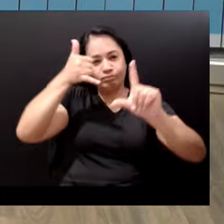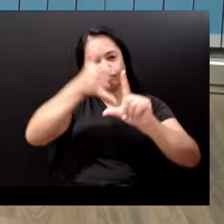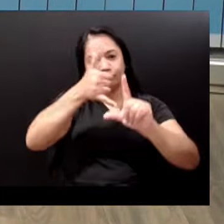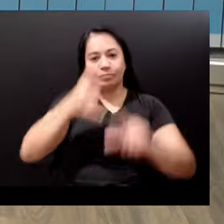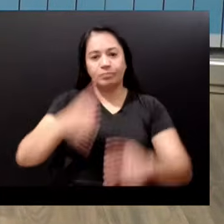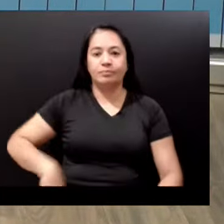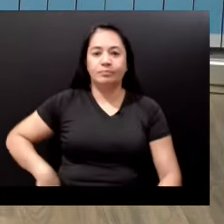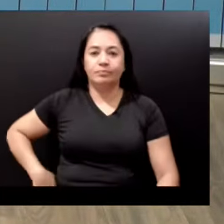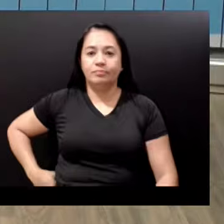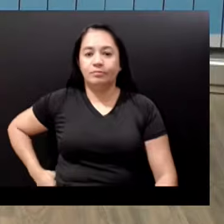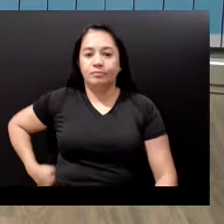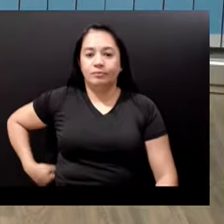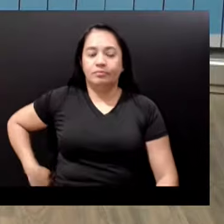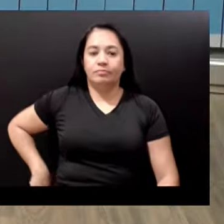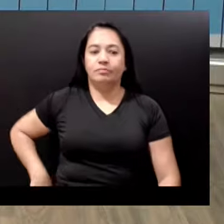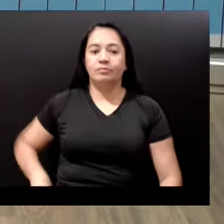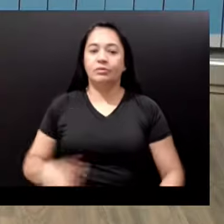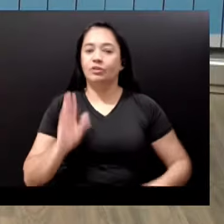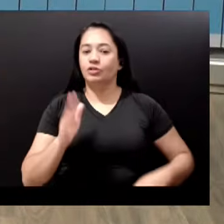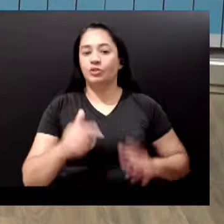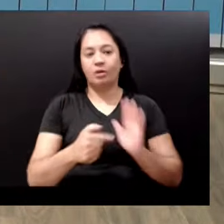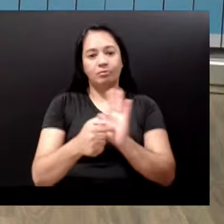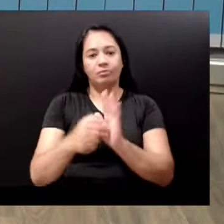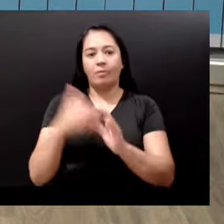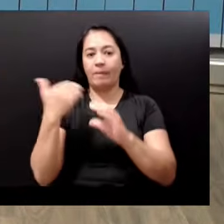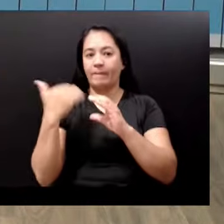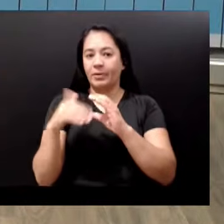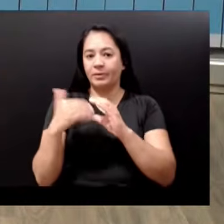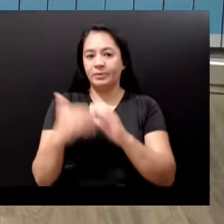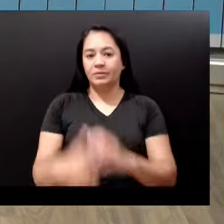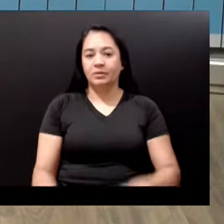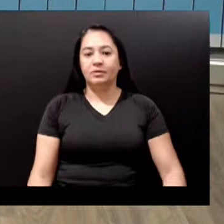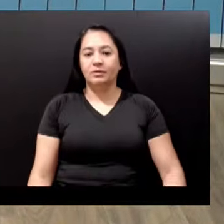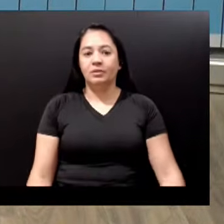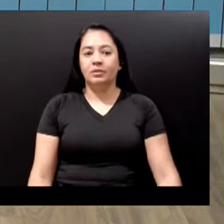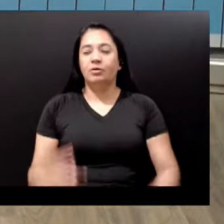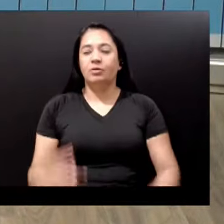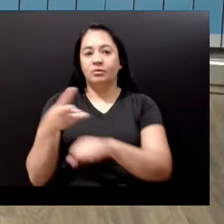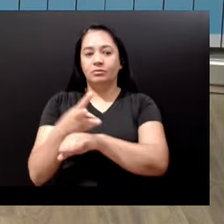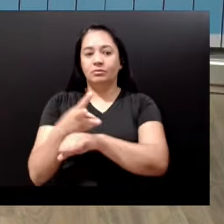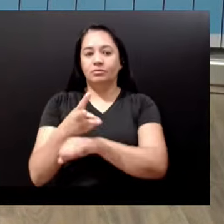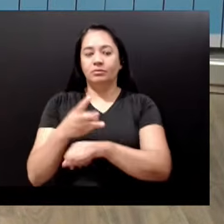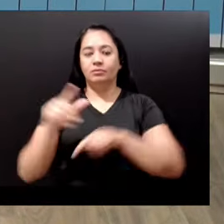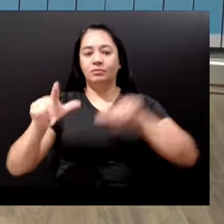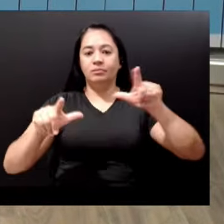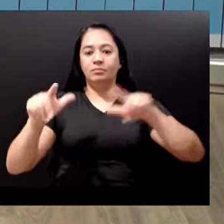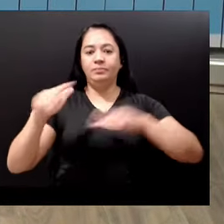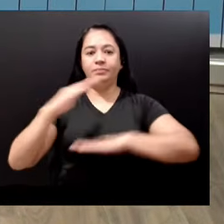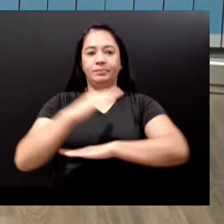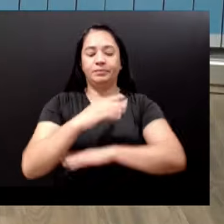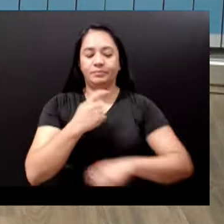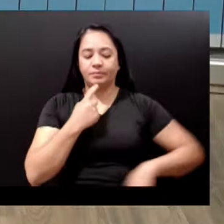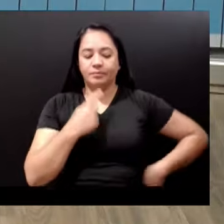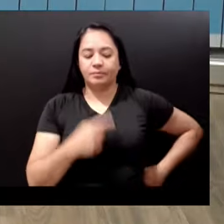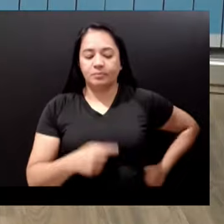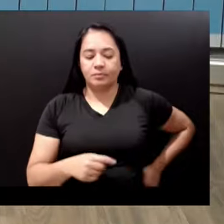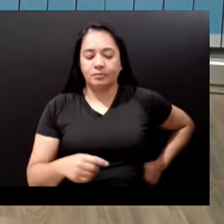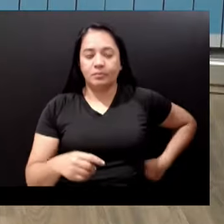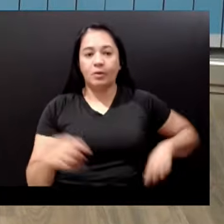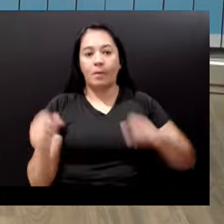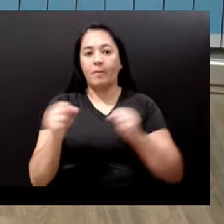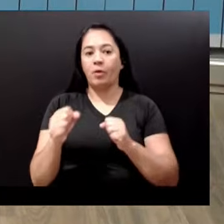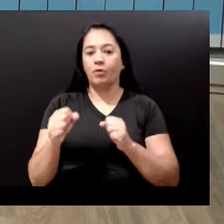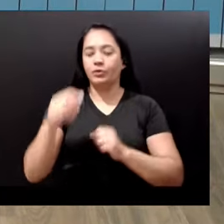Code, já aparece uma mensagem aí no seu celular. O WhatsApp da TV Câmara Campinas. Você aperta e pode mandar o seu elogio, uma